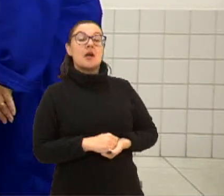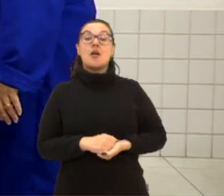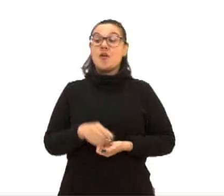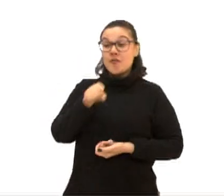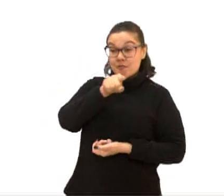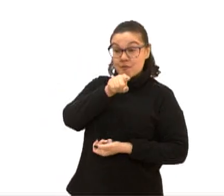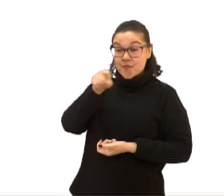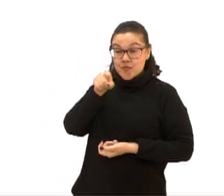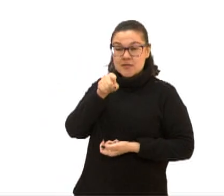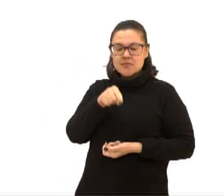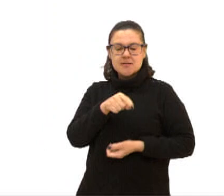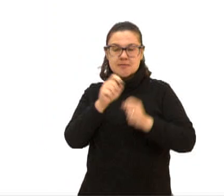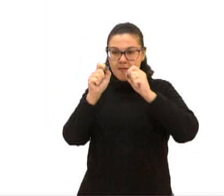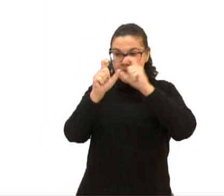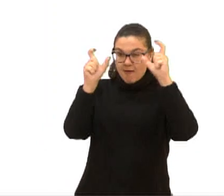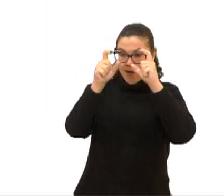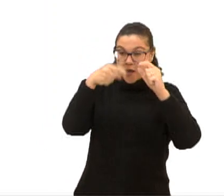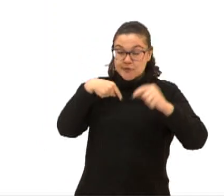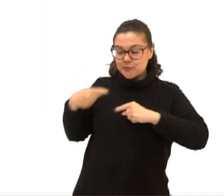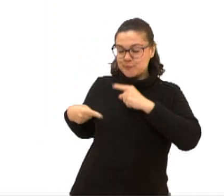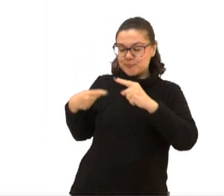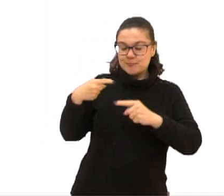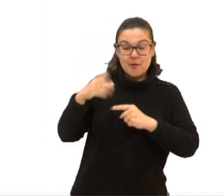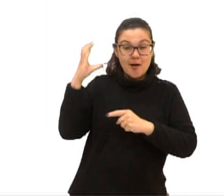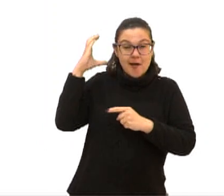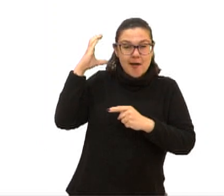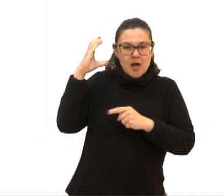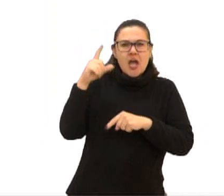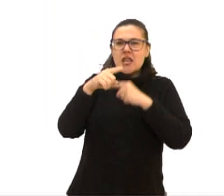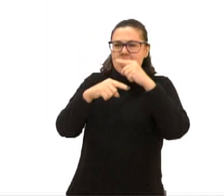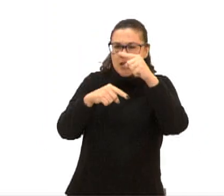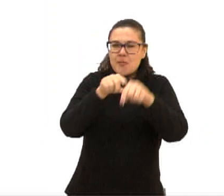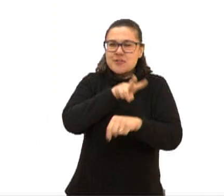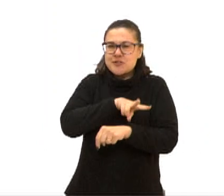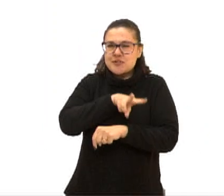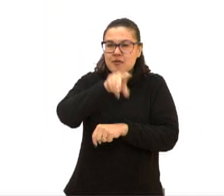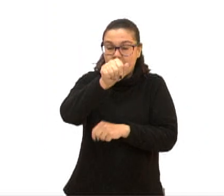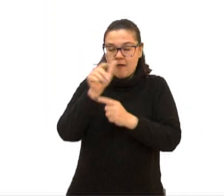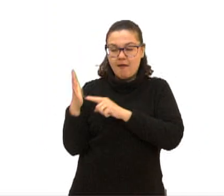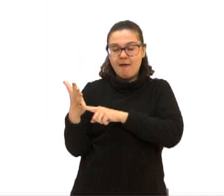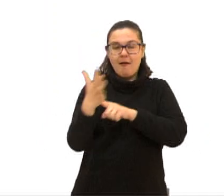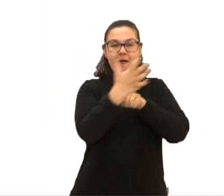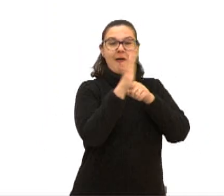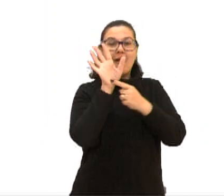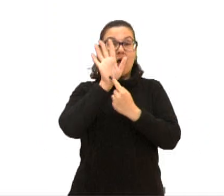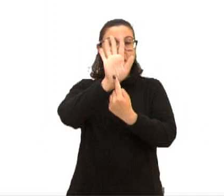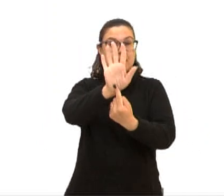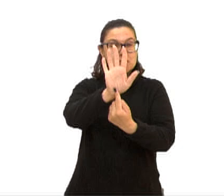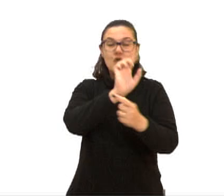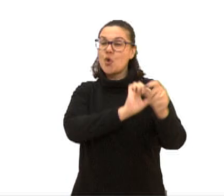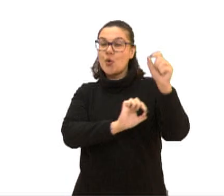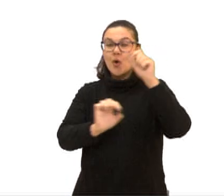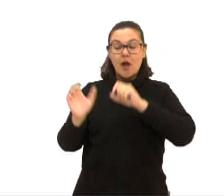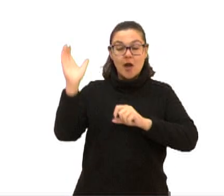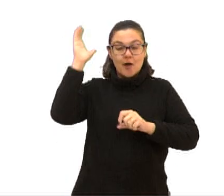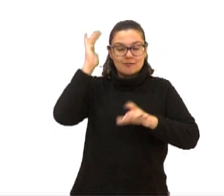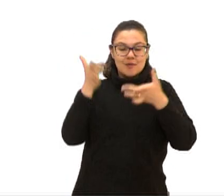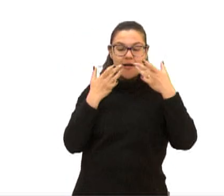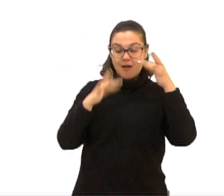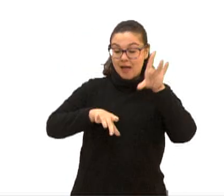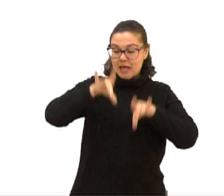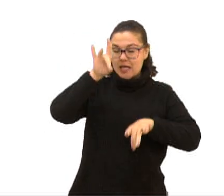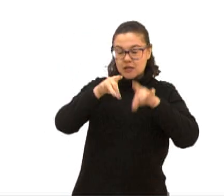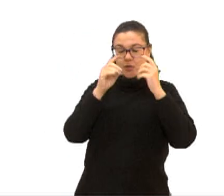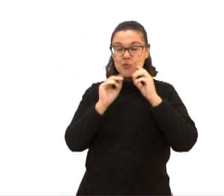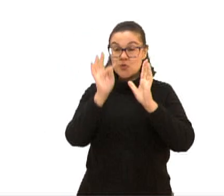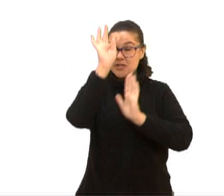Para você que está atento na nossa programação, daqui a pouquinho teremos a apresentação da nossa Rádio Teatro.